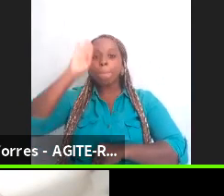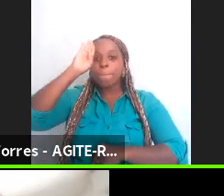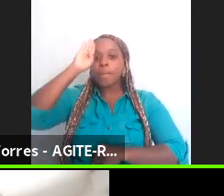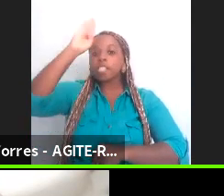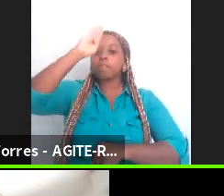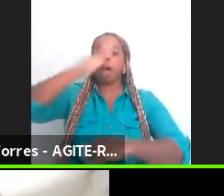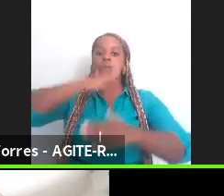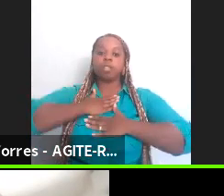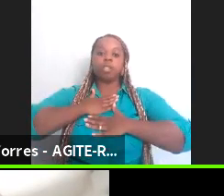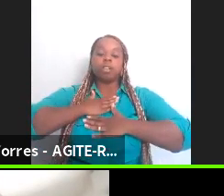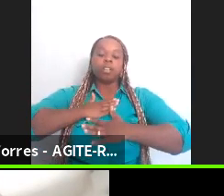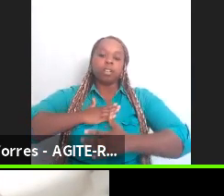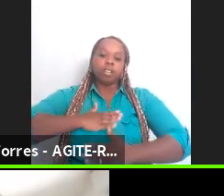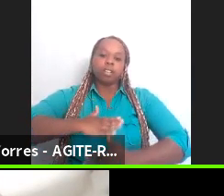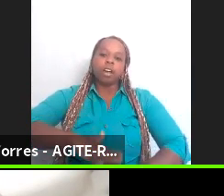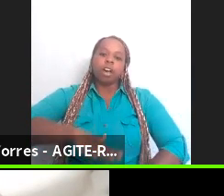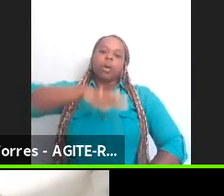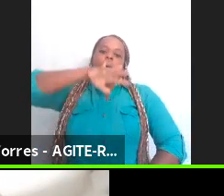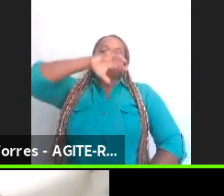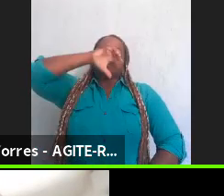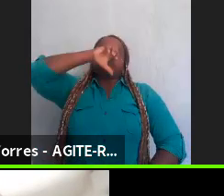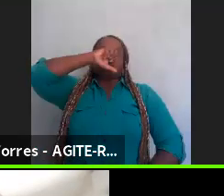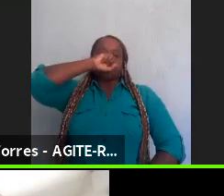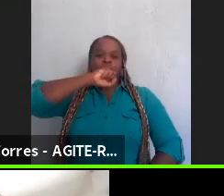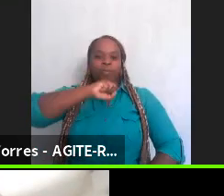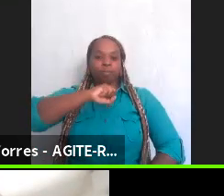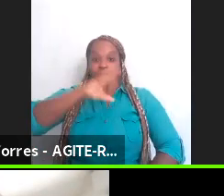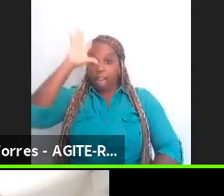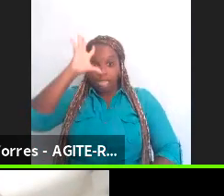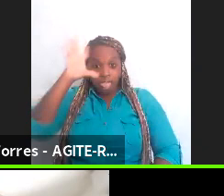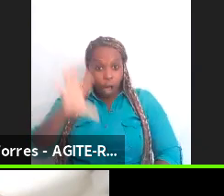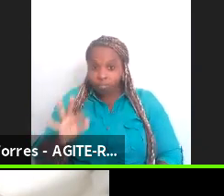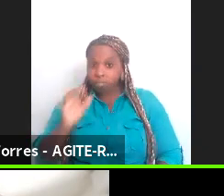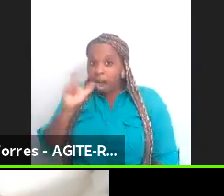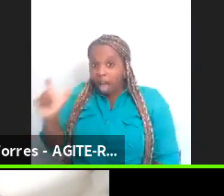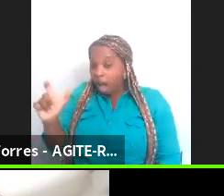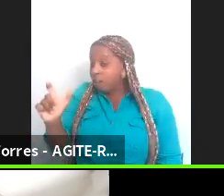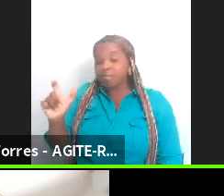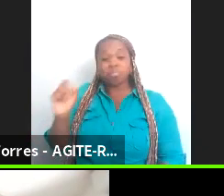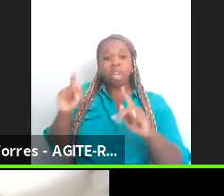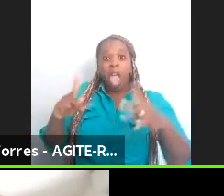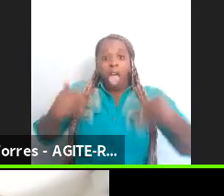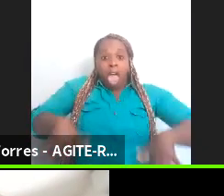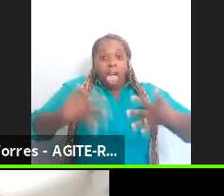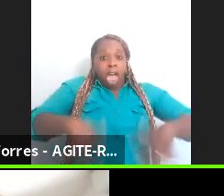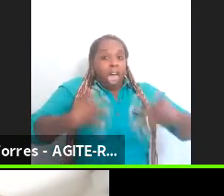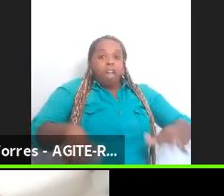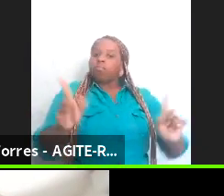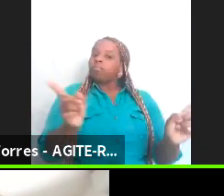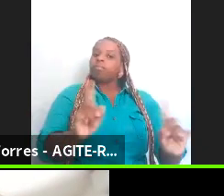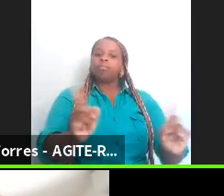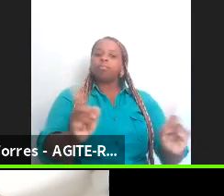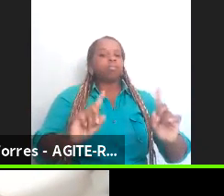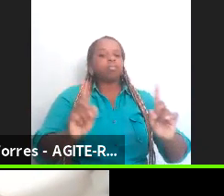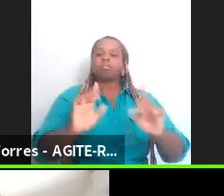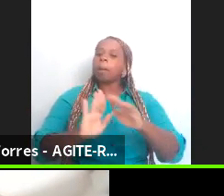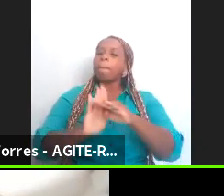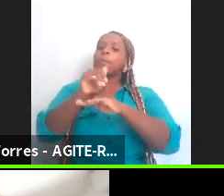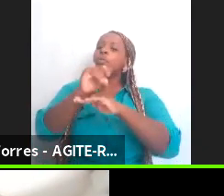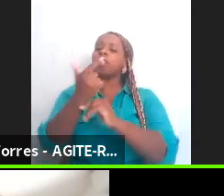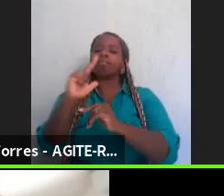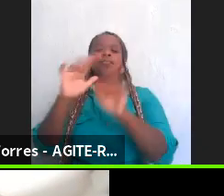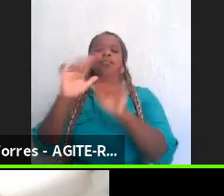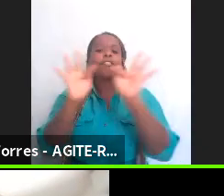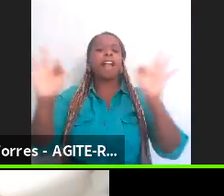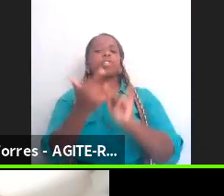respirar sempre. Você não entendeu aquela palavra, você não fica nervoso. Pula e vai para a próxima